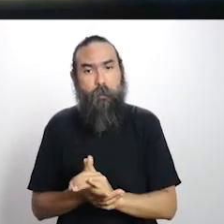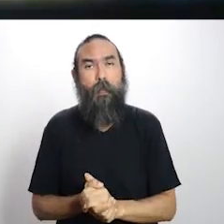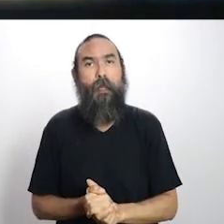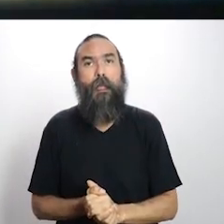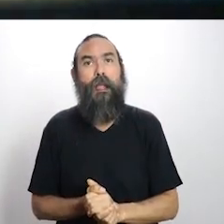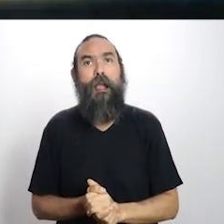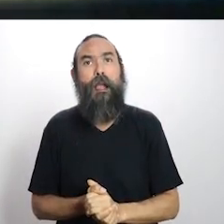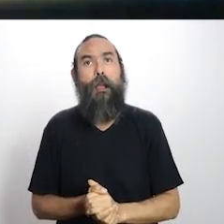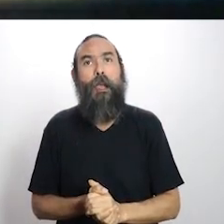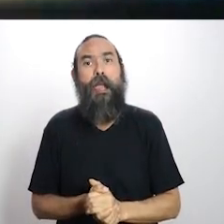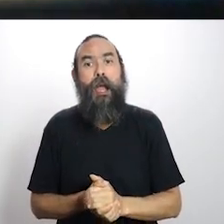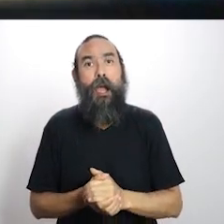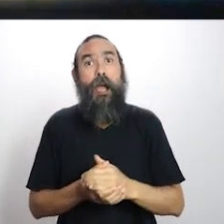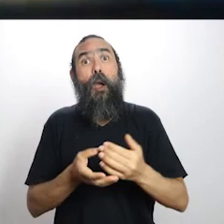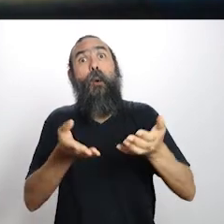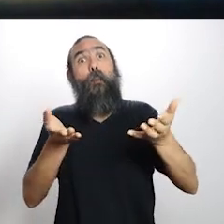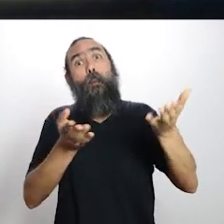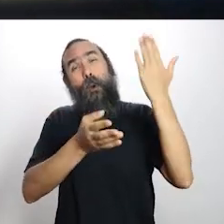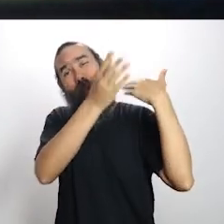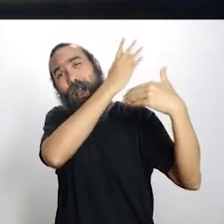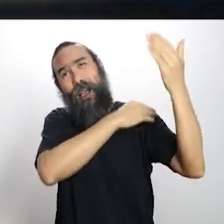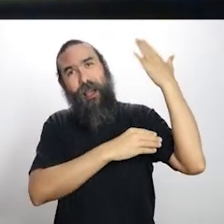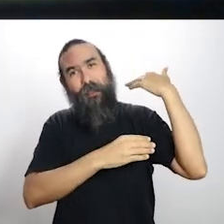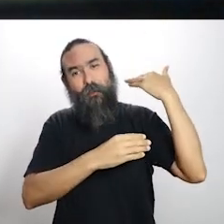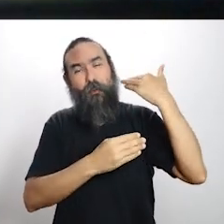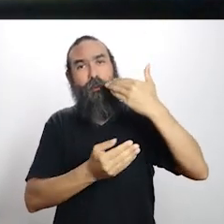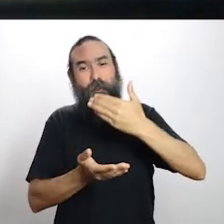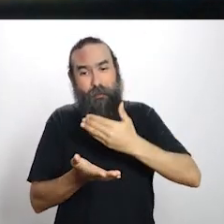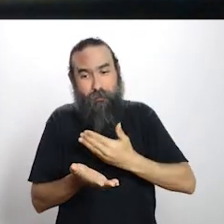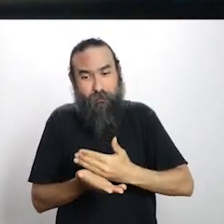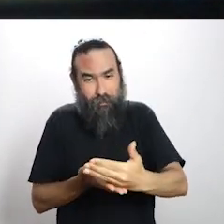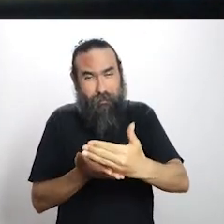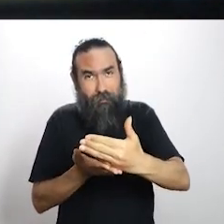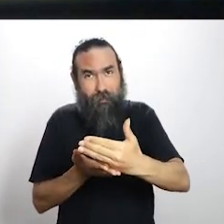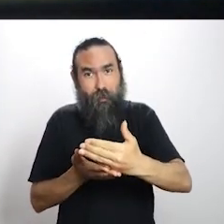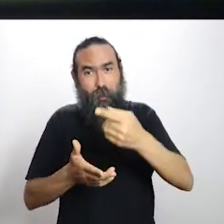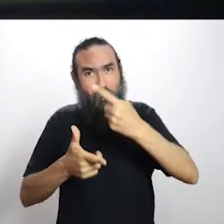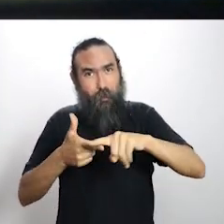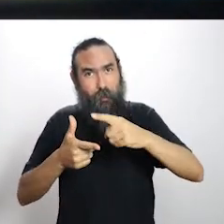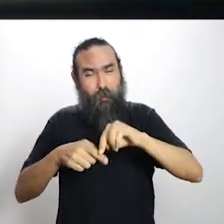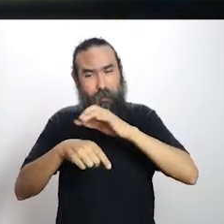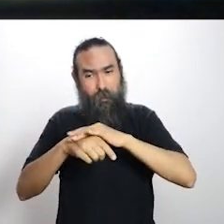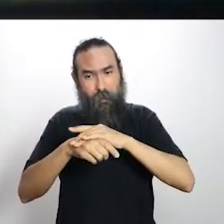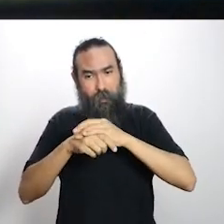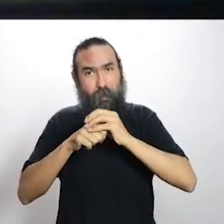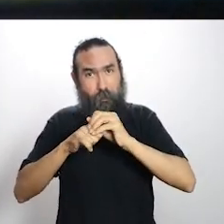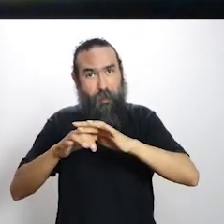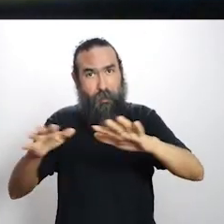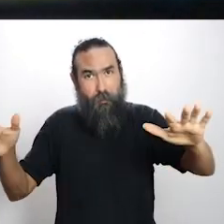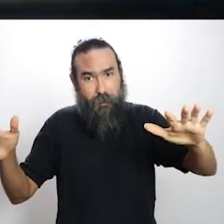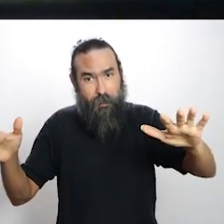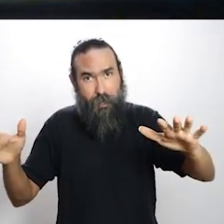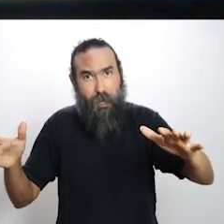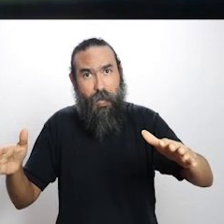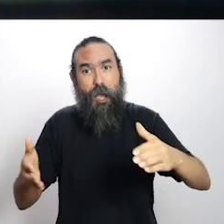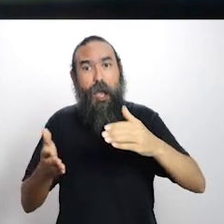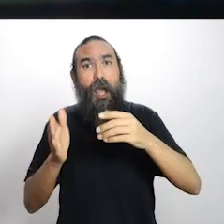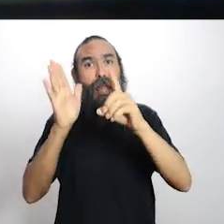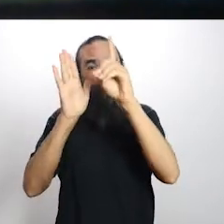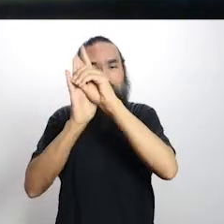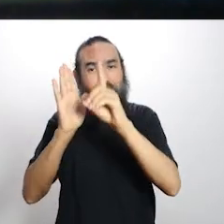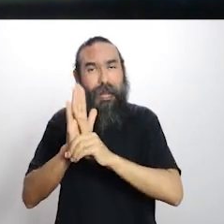ocasião, quando começaram os decretos de paralisação das atividades que propiciavam